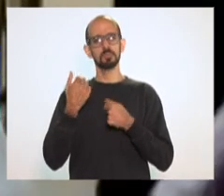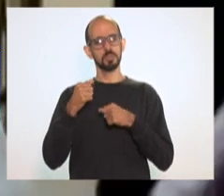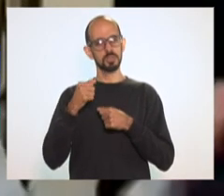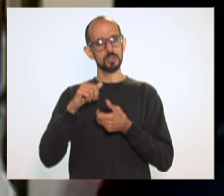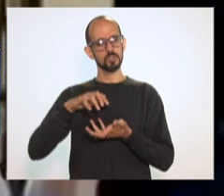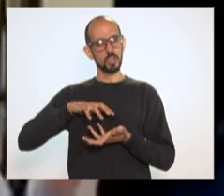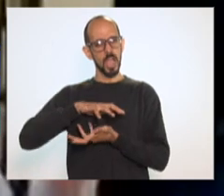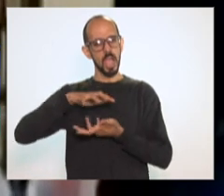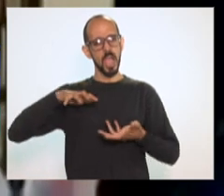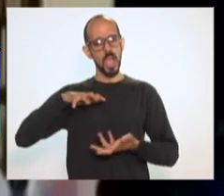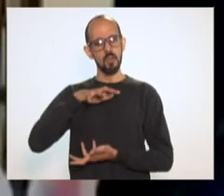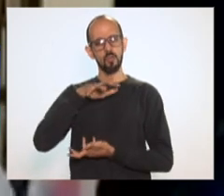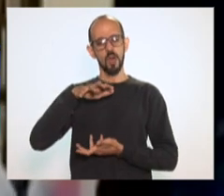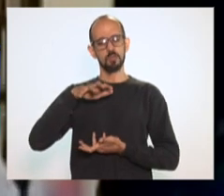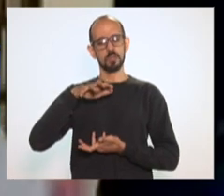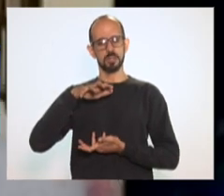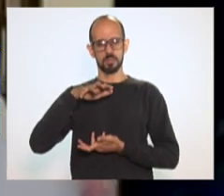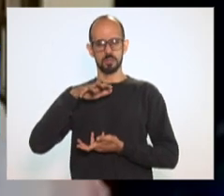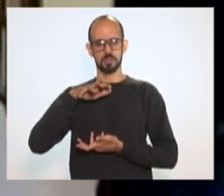acontecer